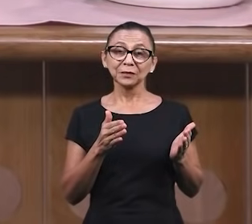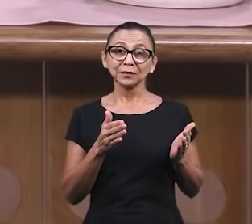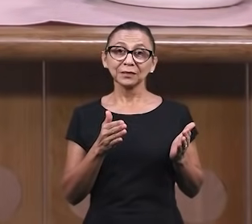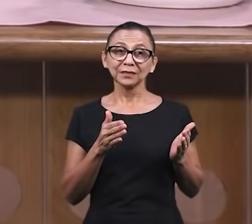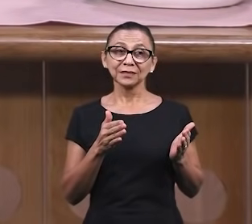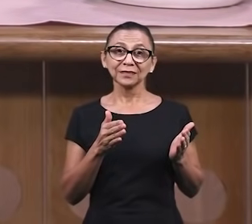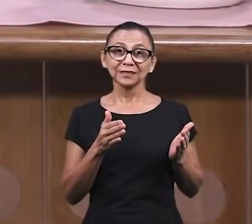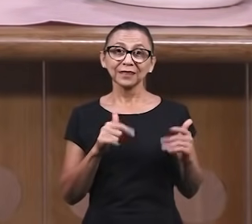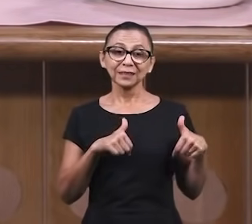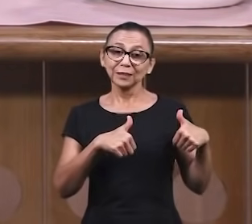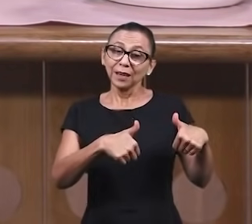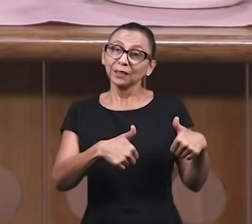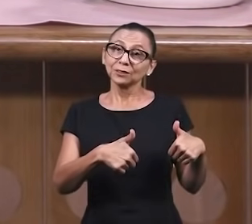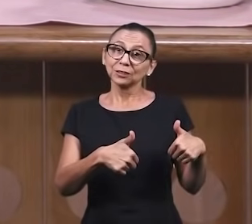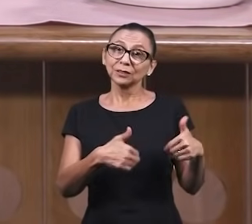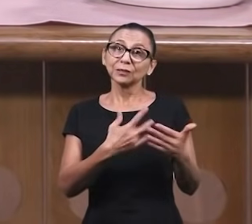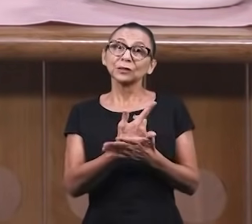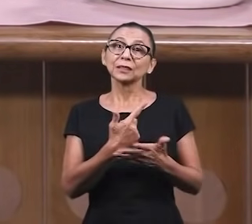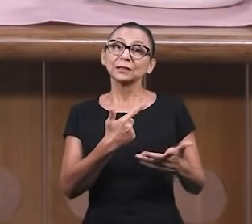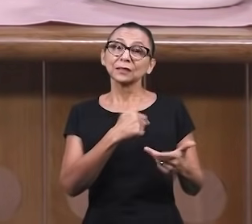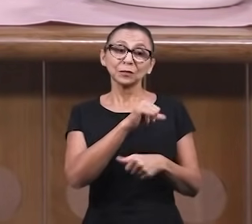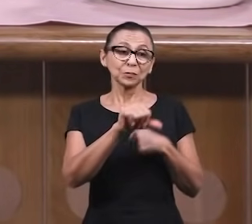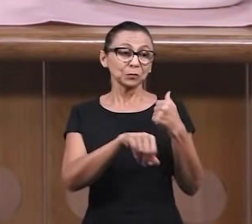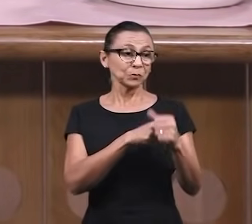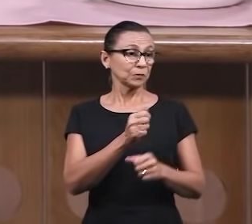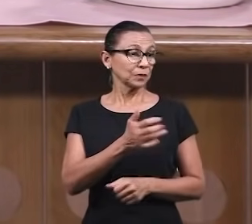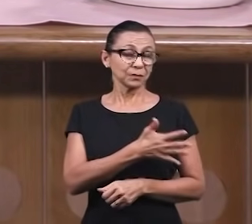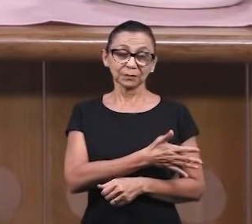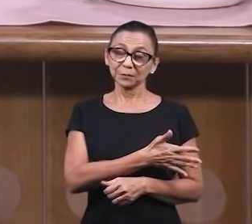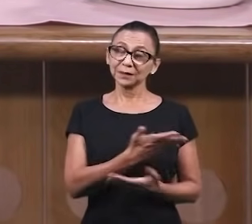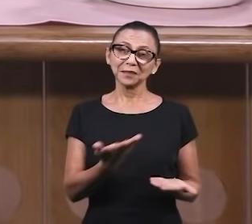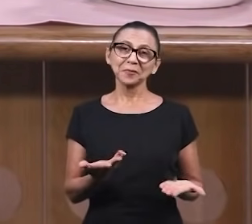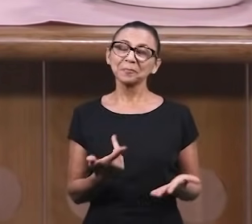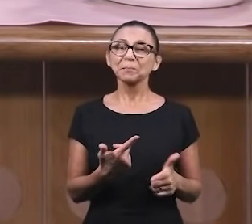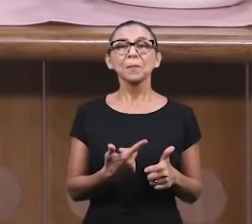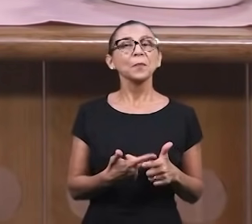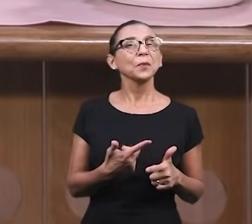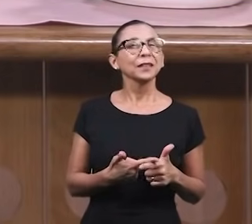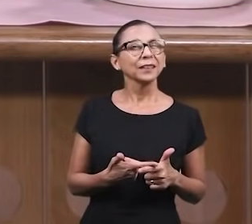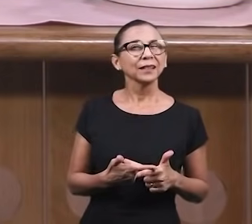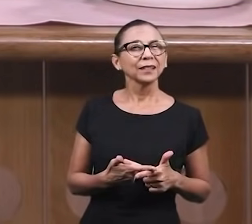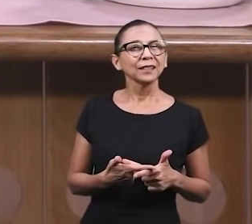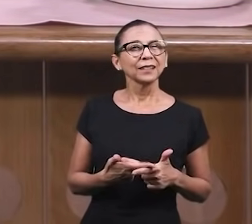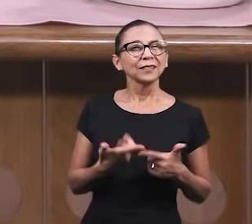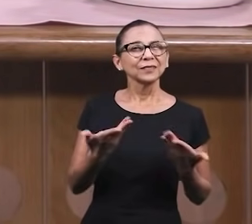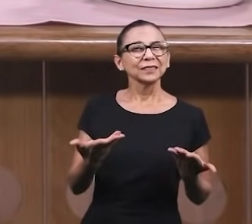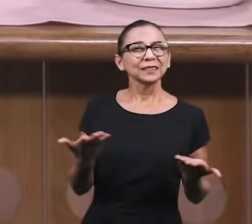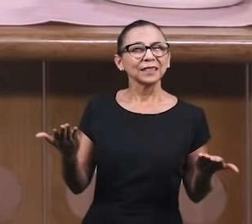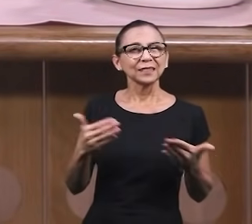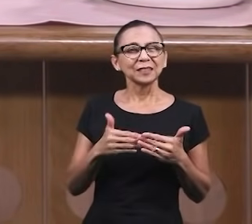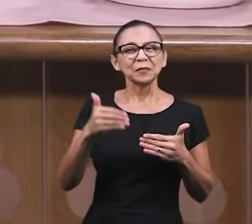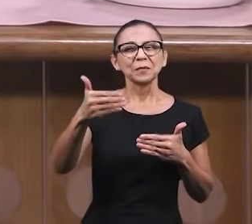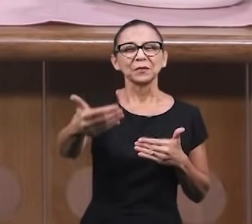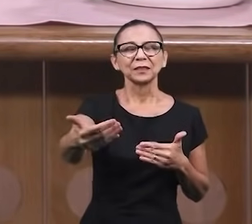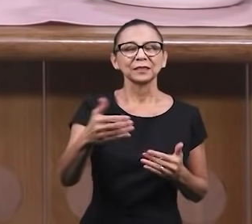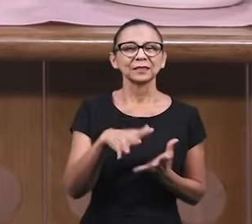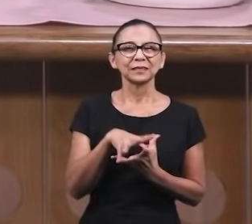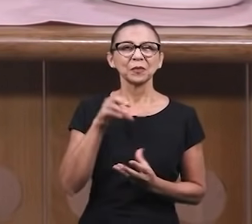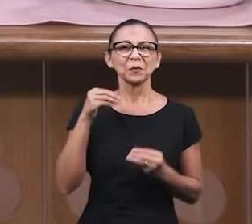na sua vida? Tudo vai mudar. Por quê? Porque ele vai operar na sua alma, a alegria da sua